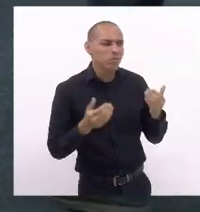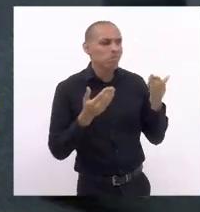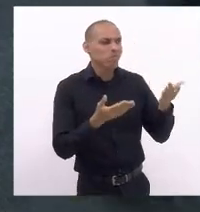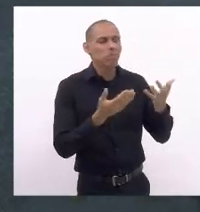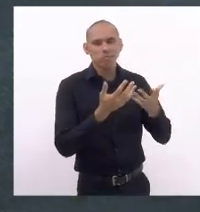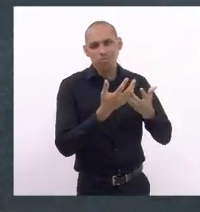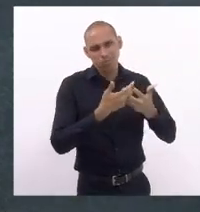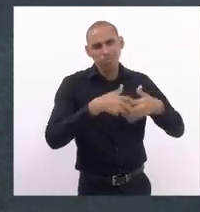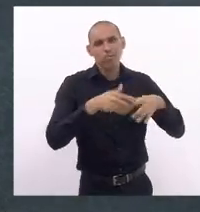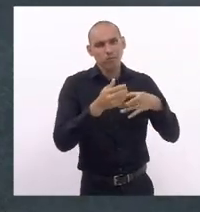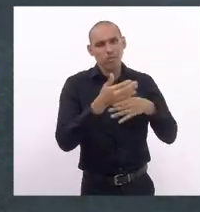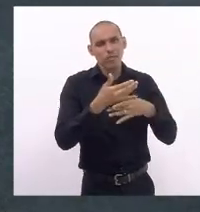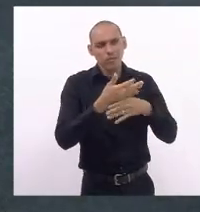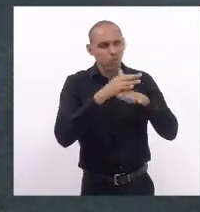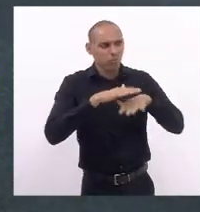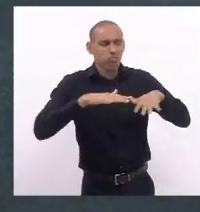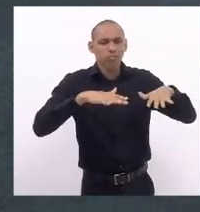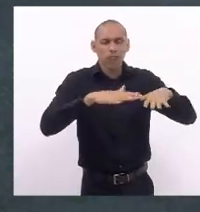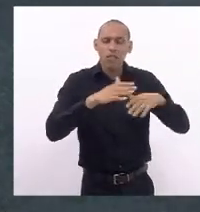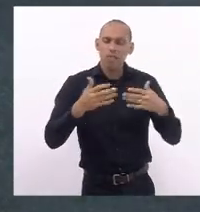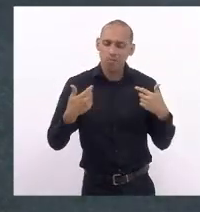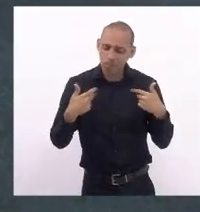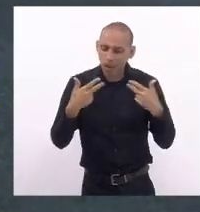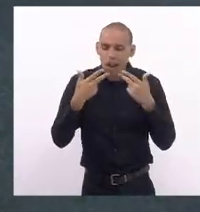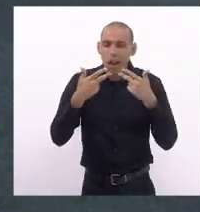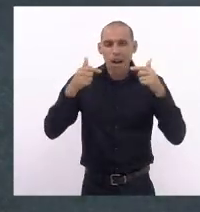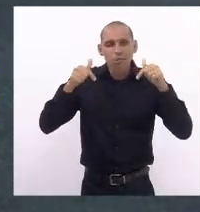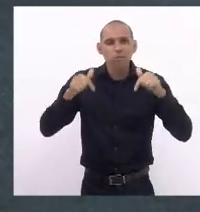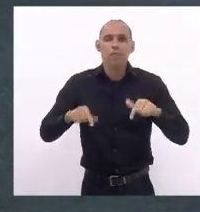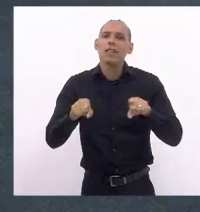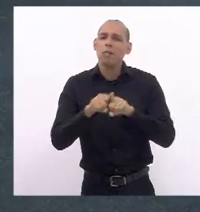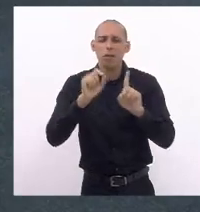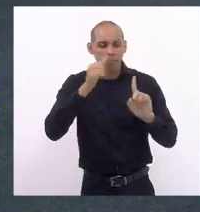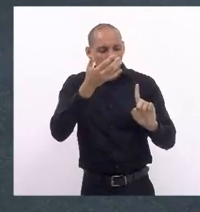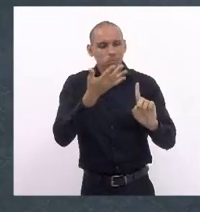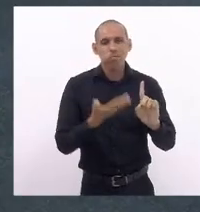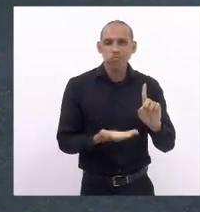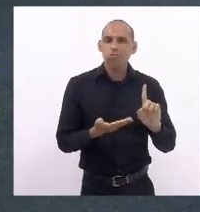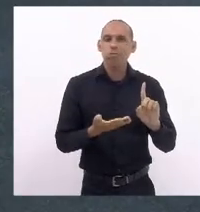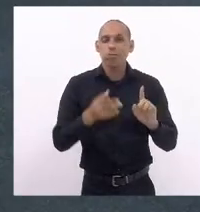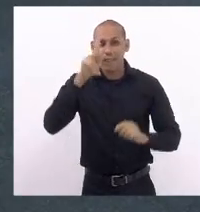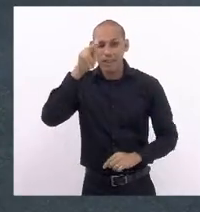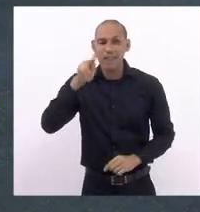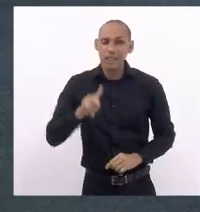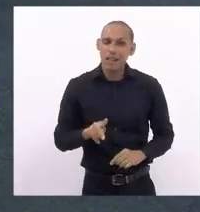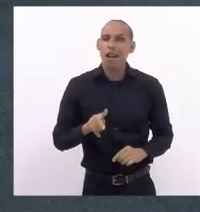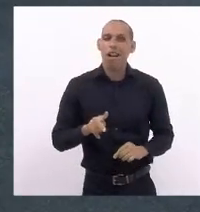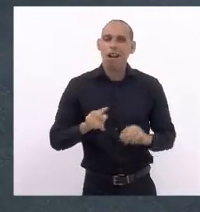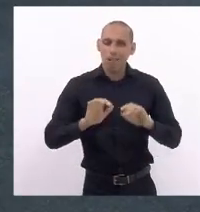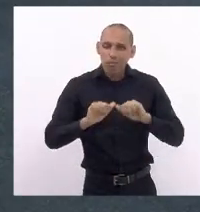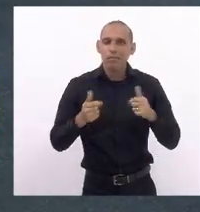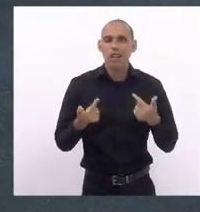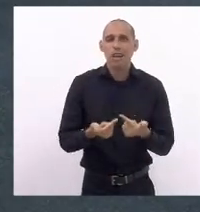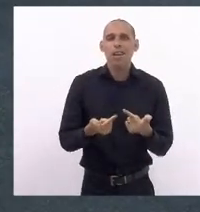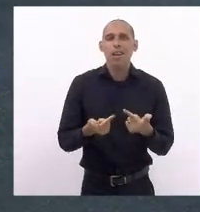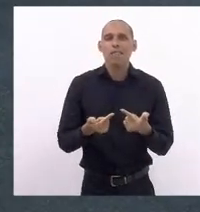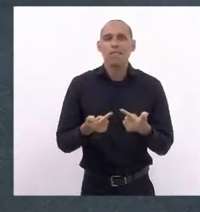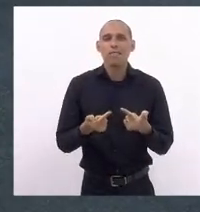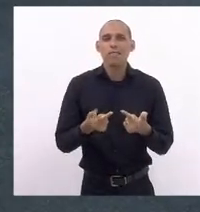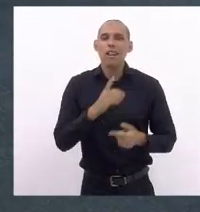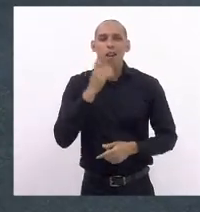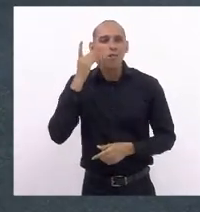Petrópolis. Quero dizer aqui e já homenagear o presidente dessa casa, deputado André